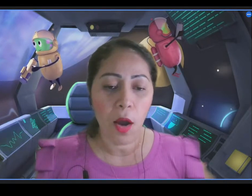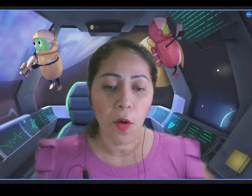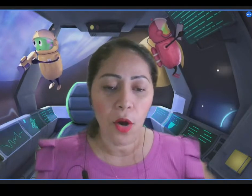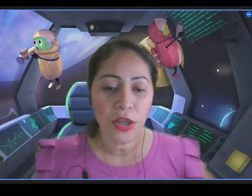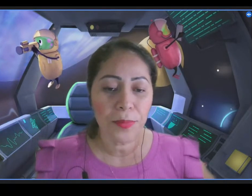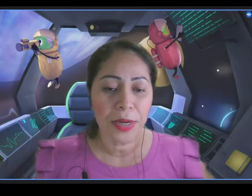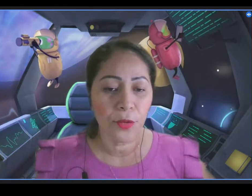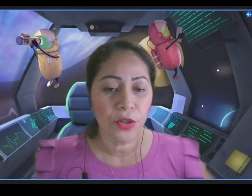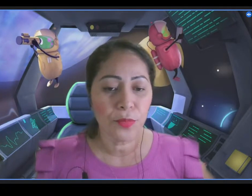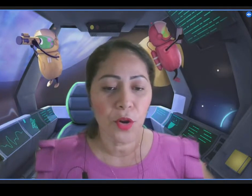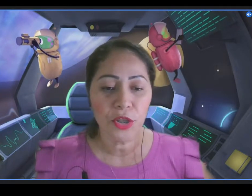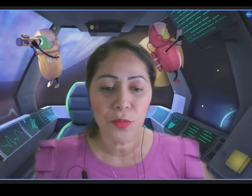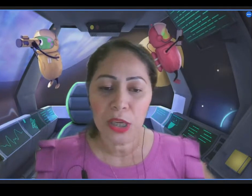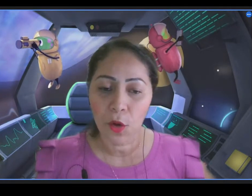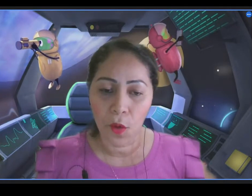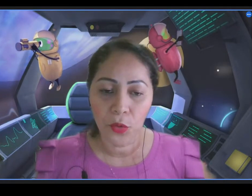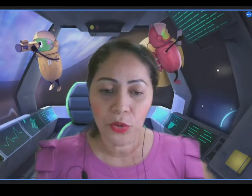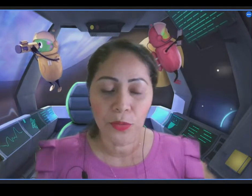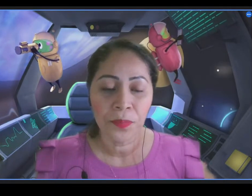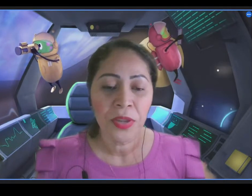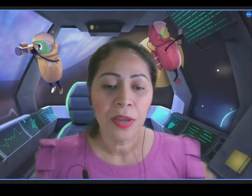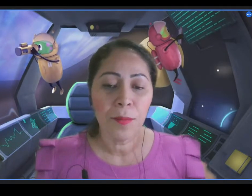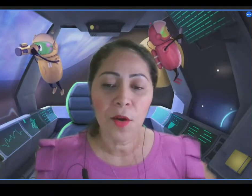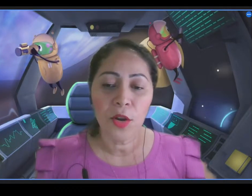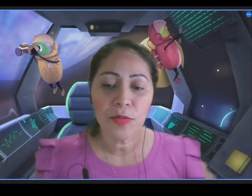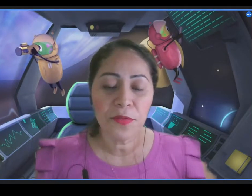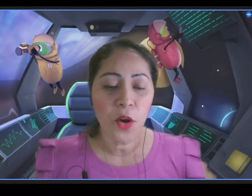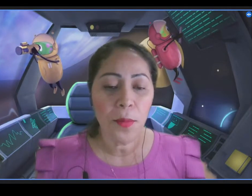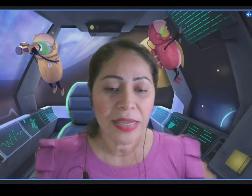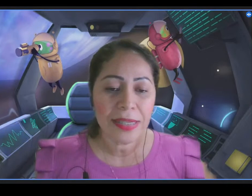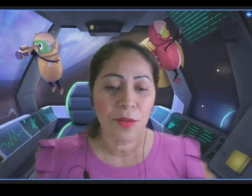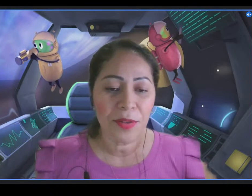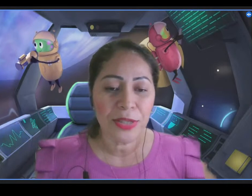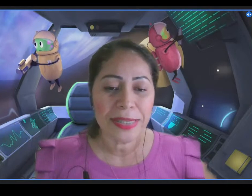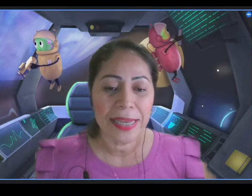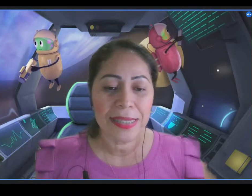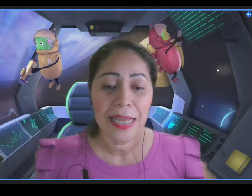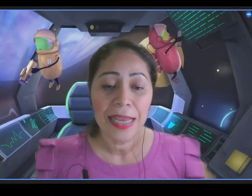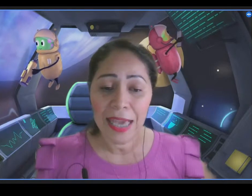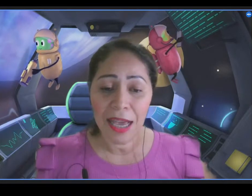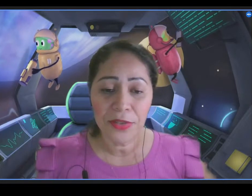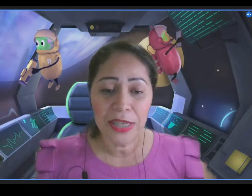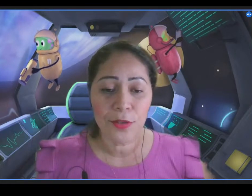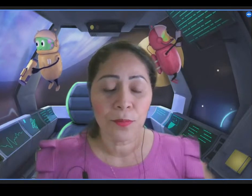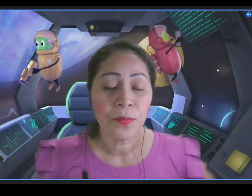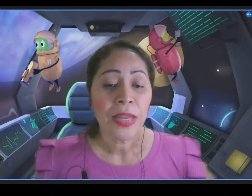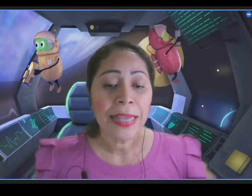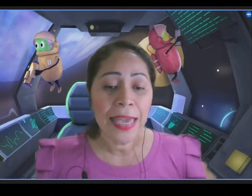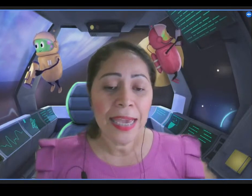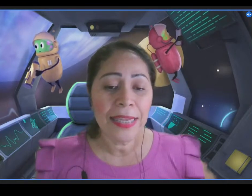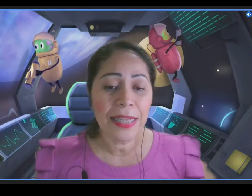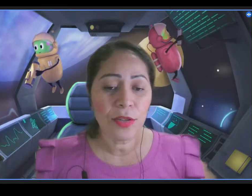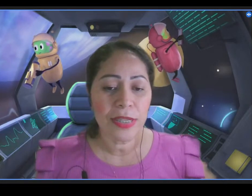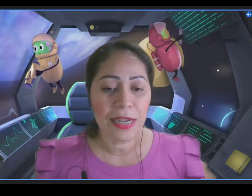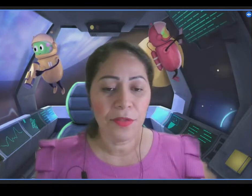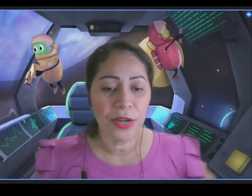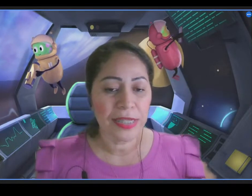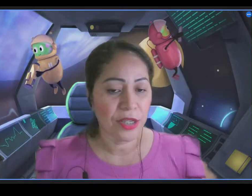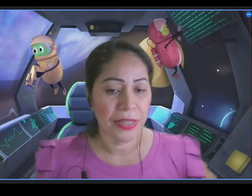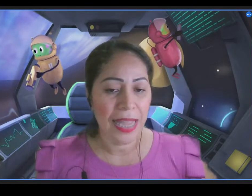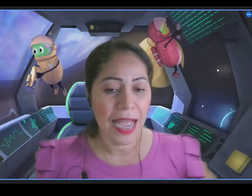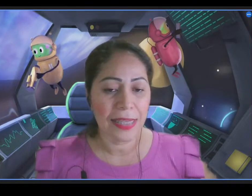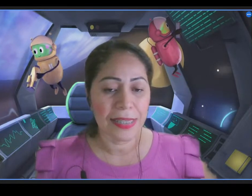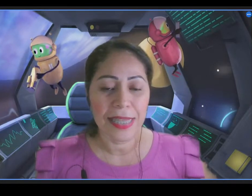uma ótima noite, um ótimo encontro, uma ótima formação para vocês. E aviso, quem ainda não se inscreveu